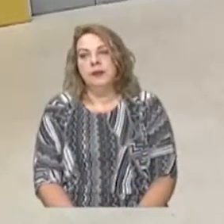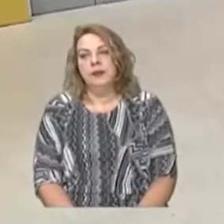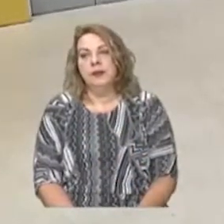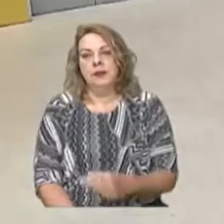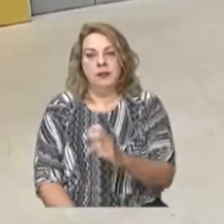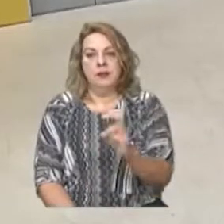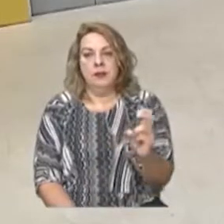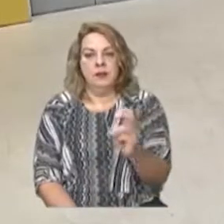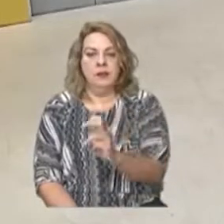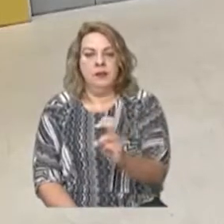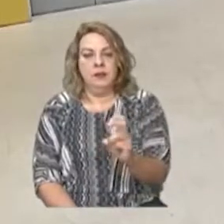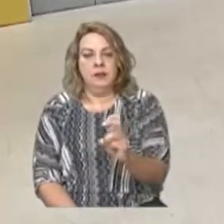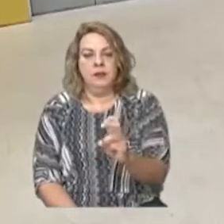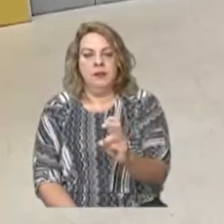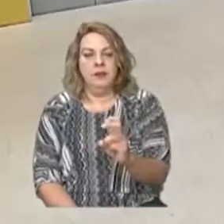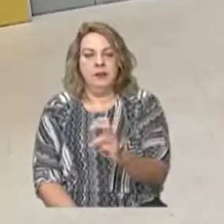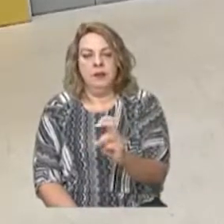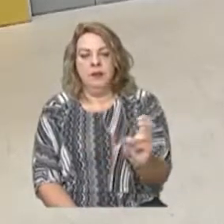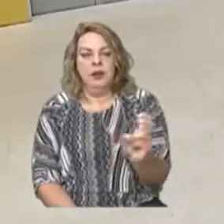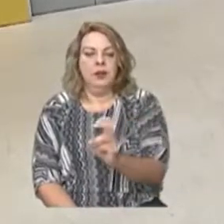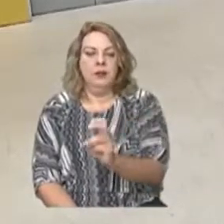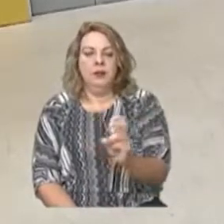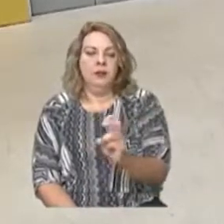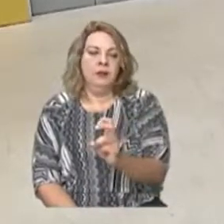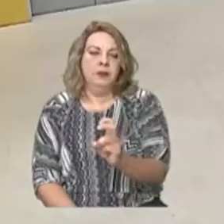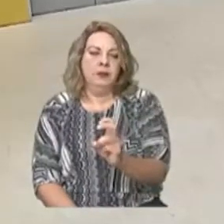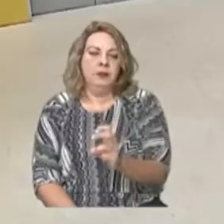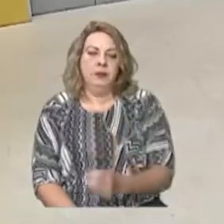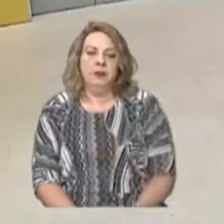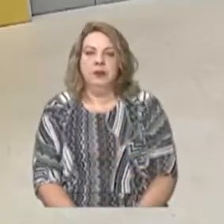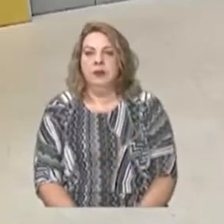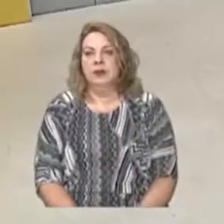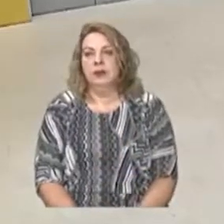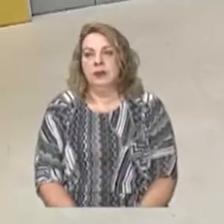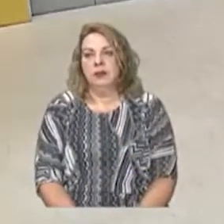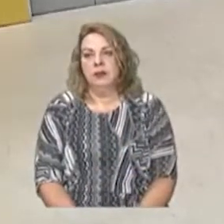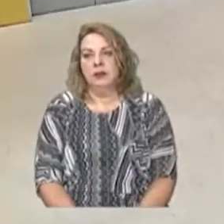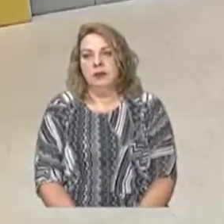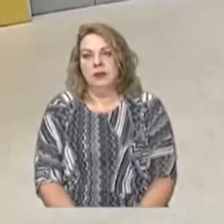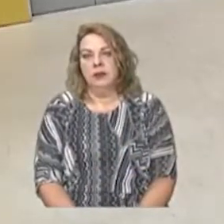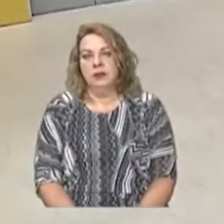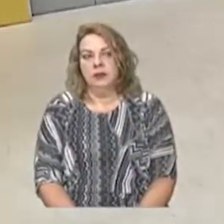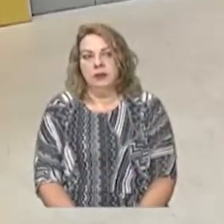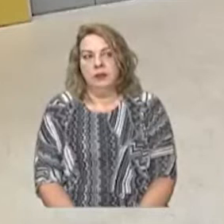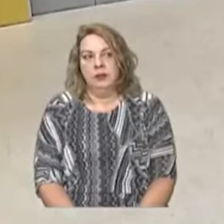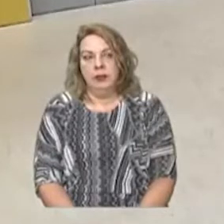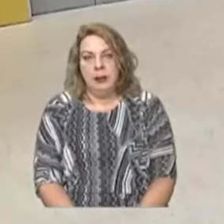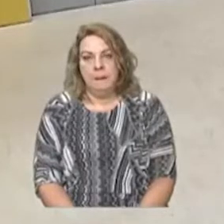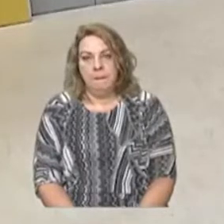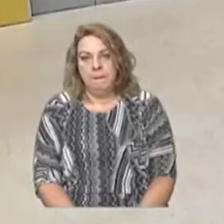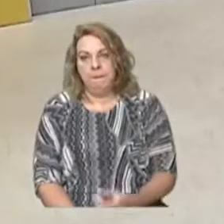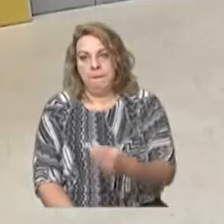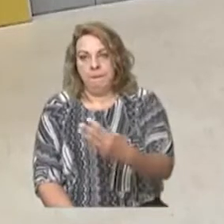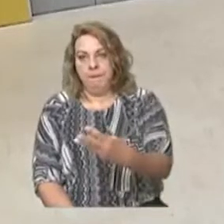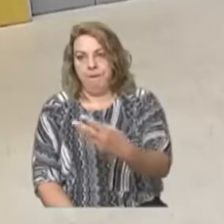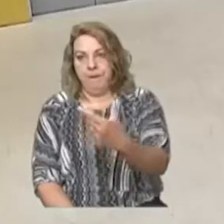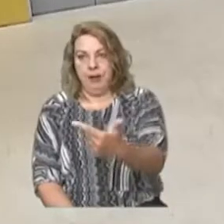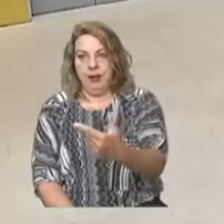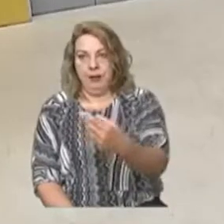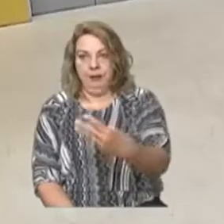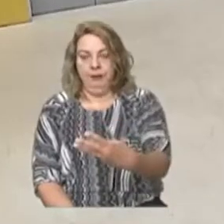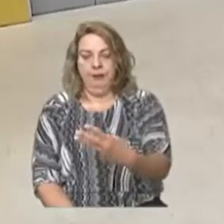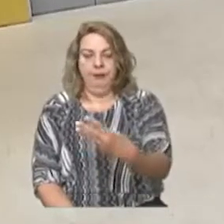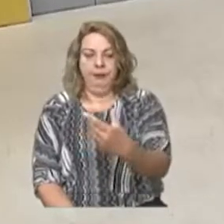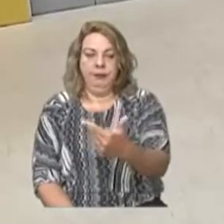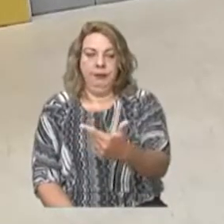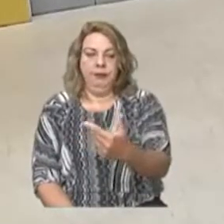Número 55, vai marcando, 55 saiu, 55 e agora